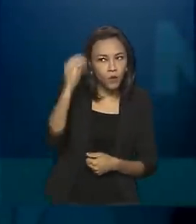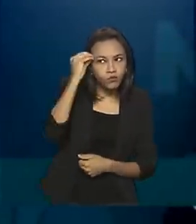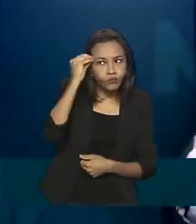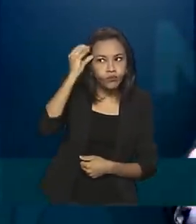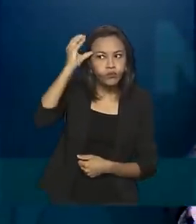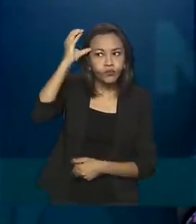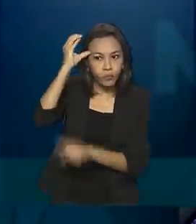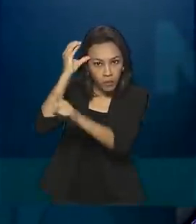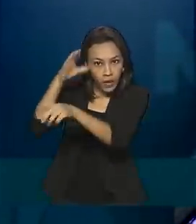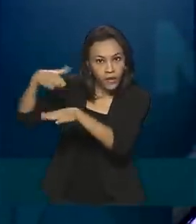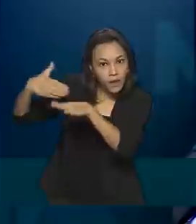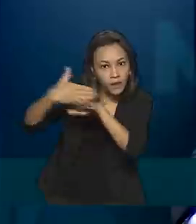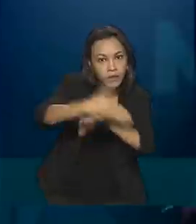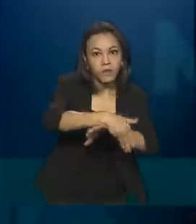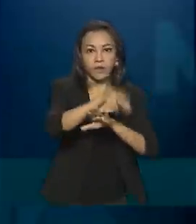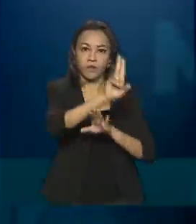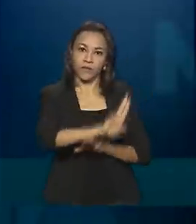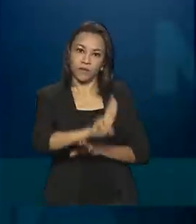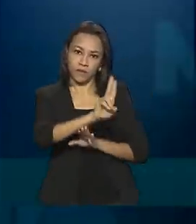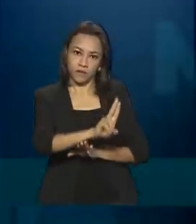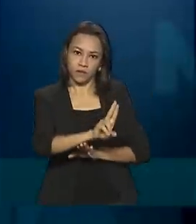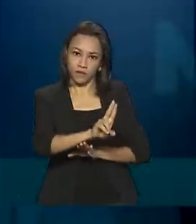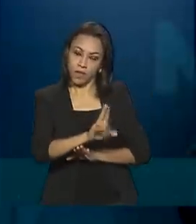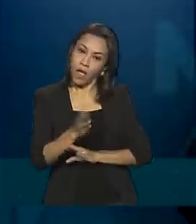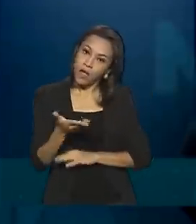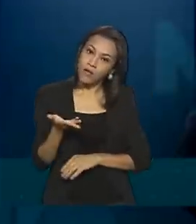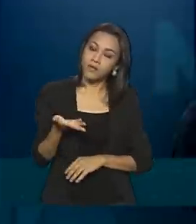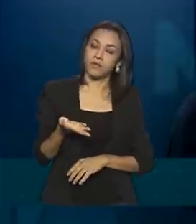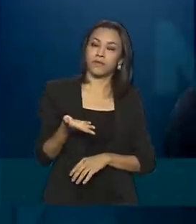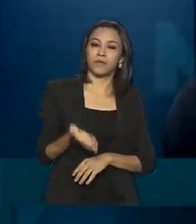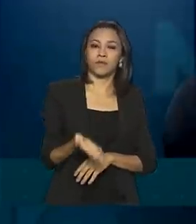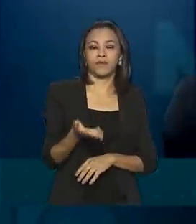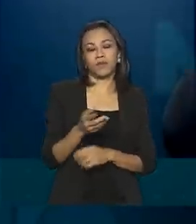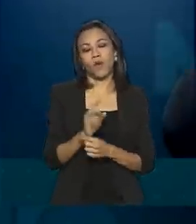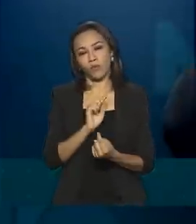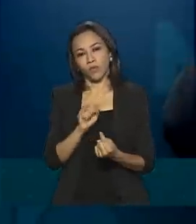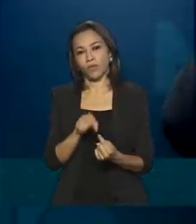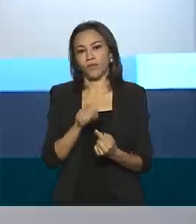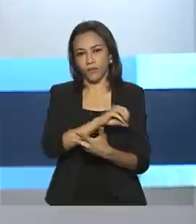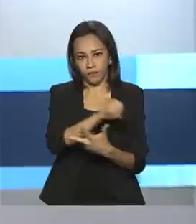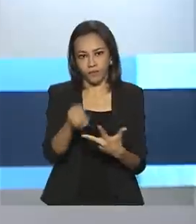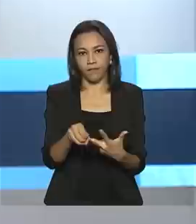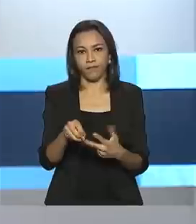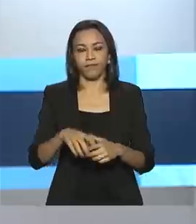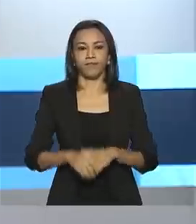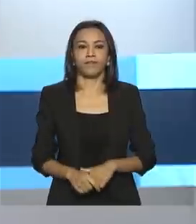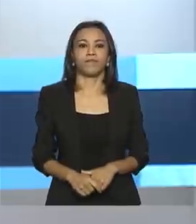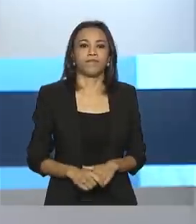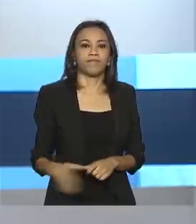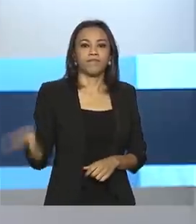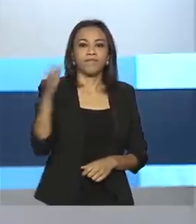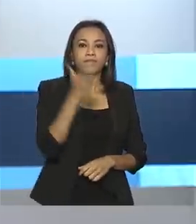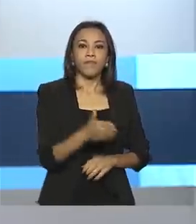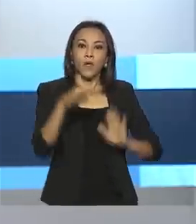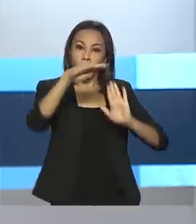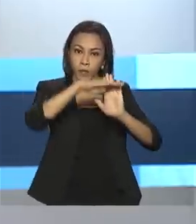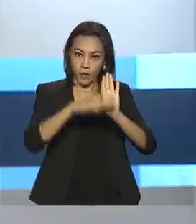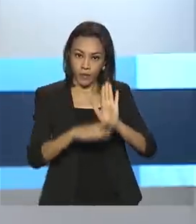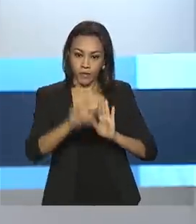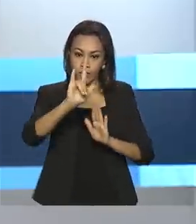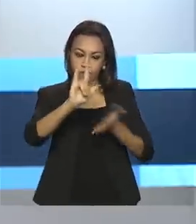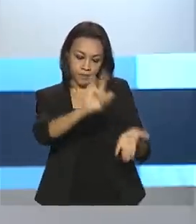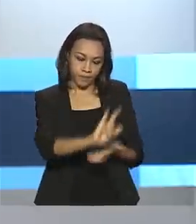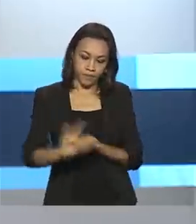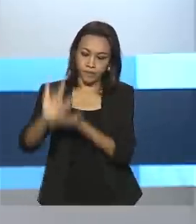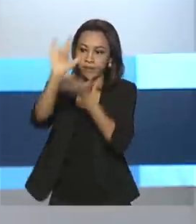ter acesso ao ensino superior. É isso que é o objetivo do Enem. O programa Pátria Voluntária